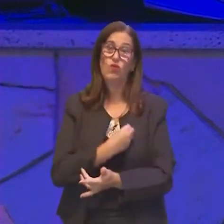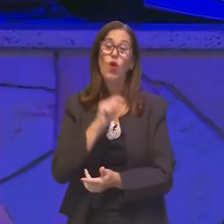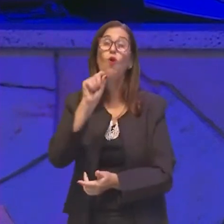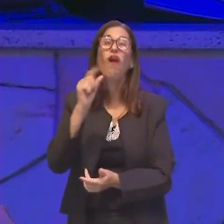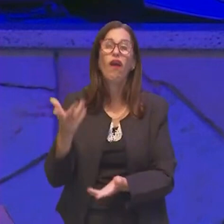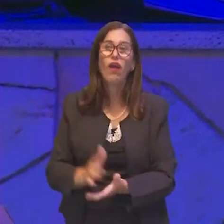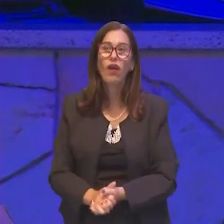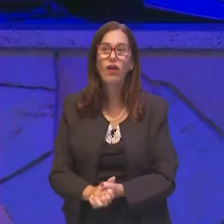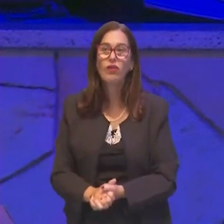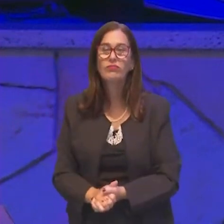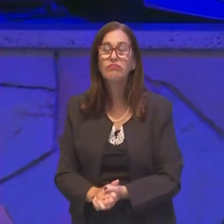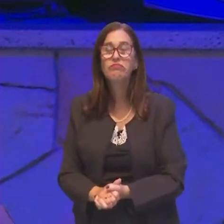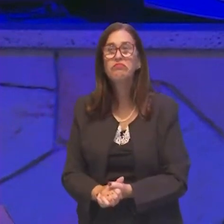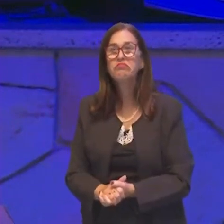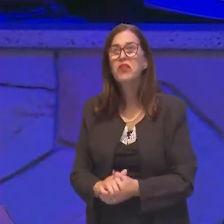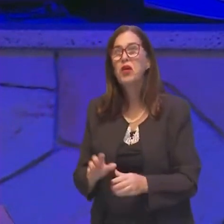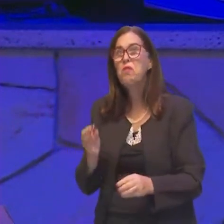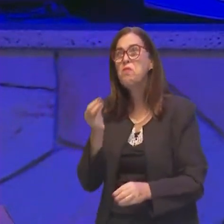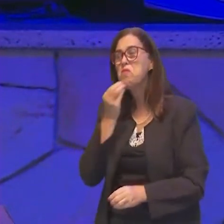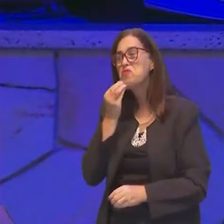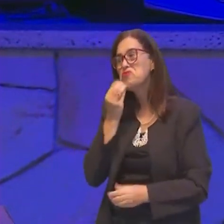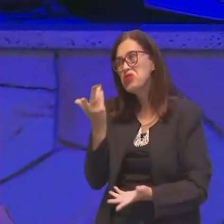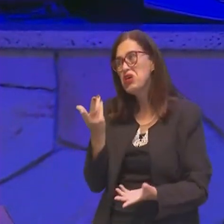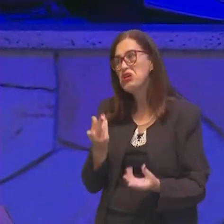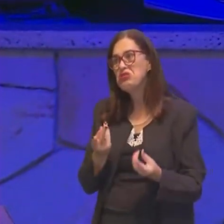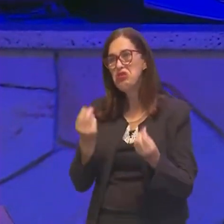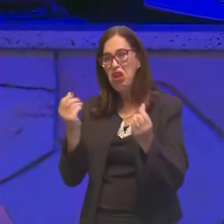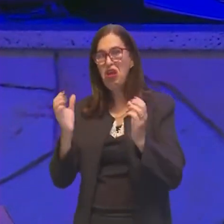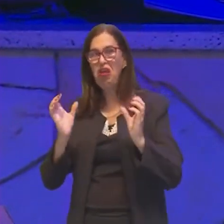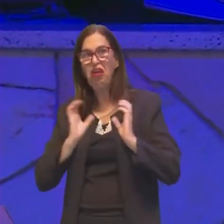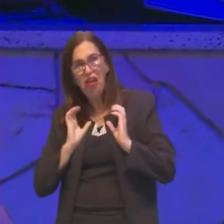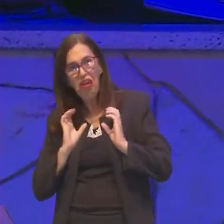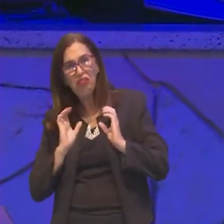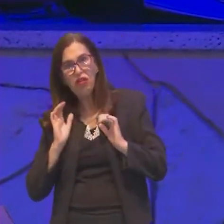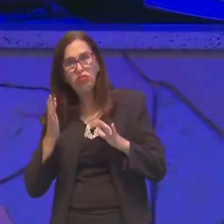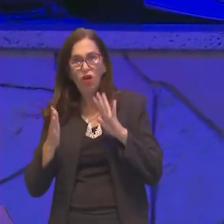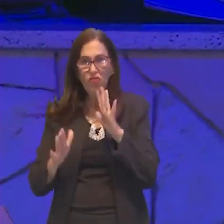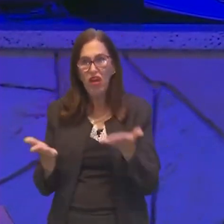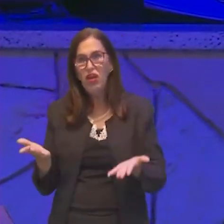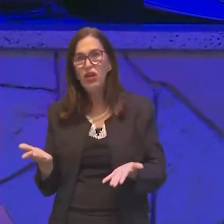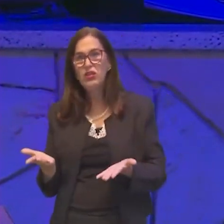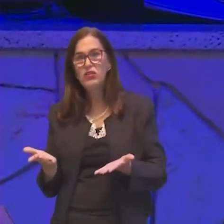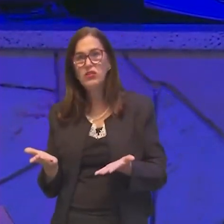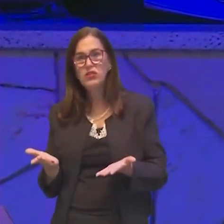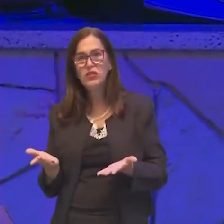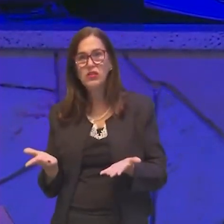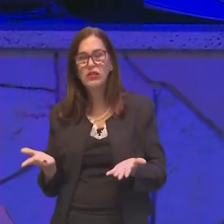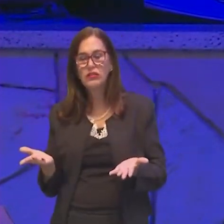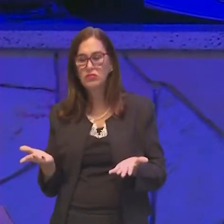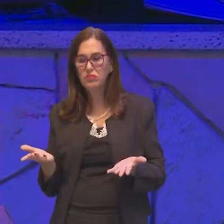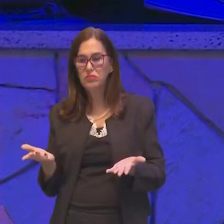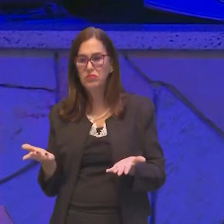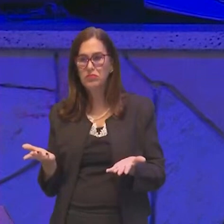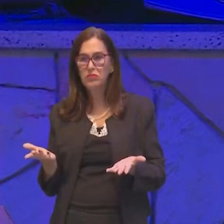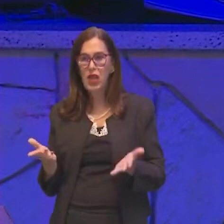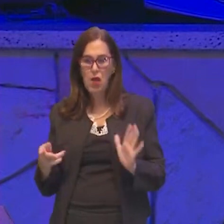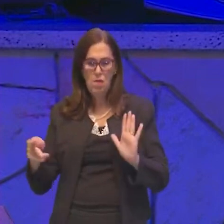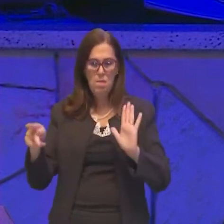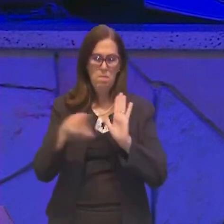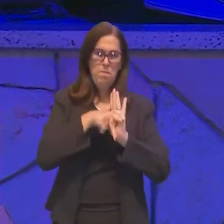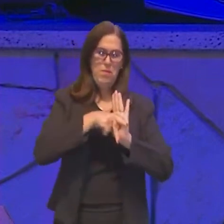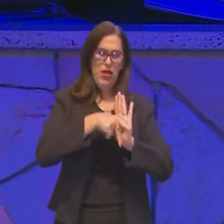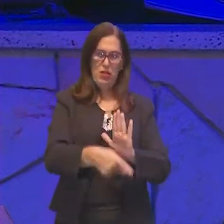E aí poderíamos pensar, o próprio dinheiro, a própria riqueza, a própria